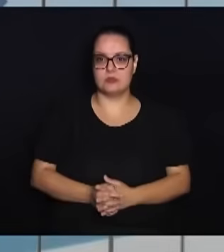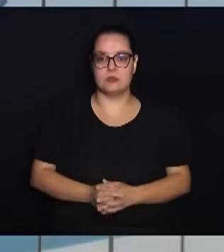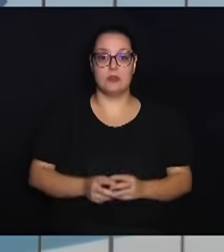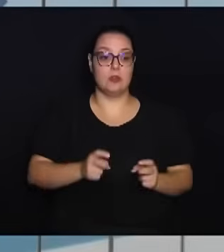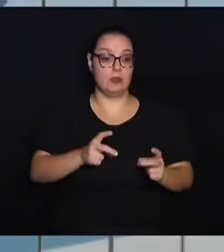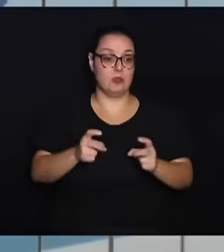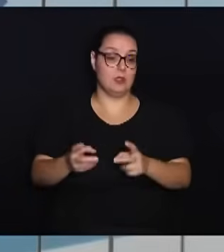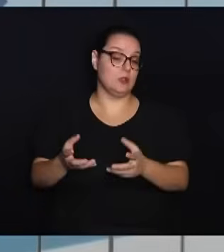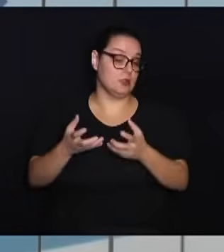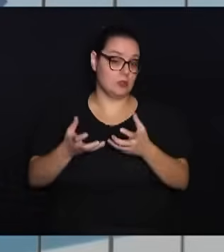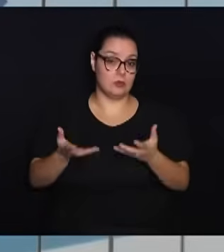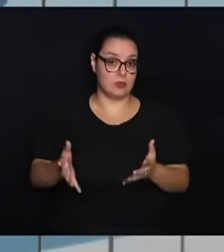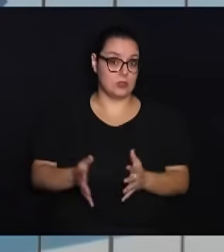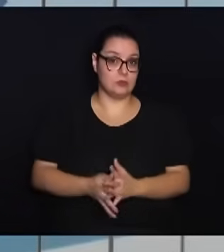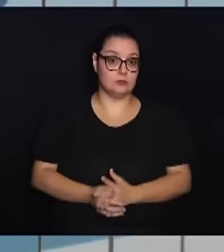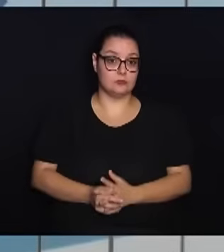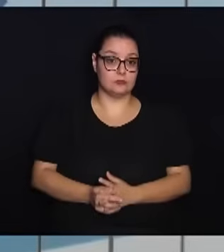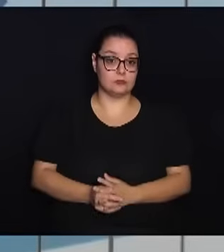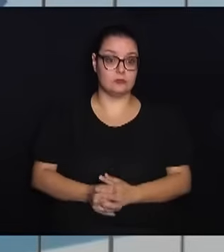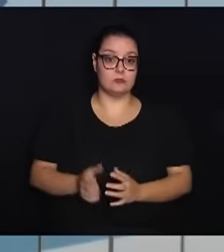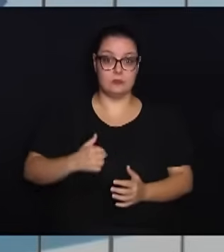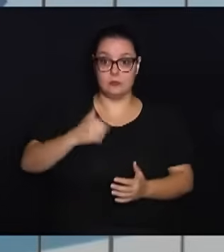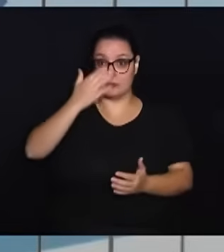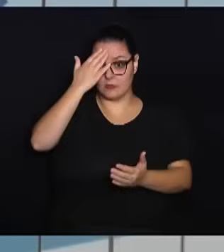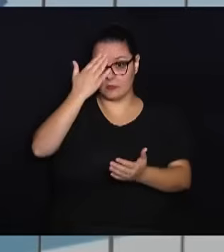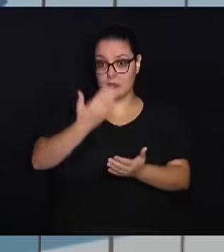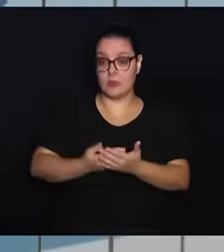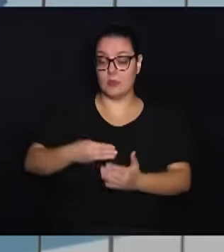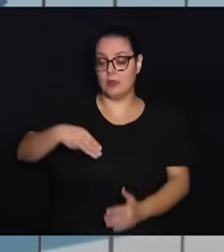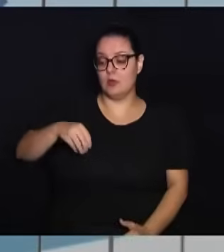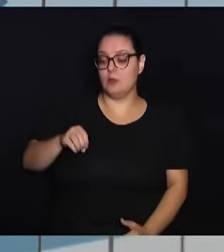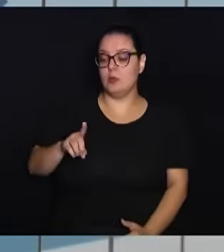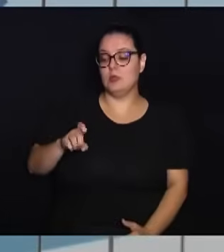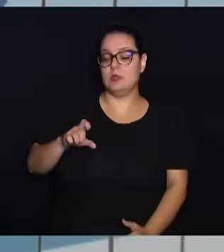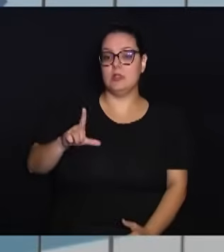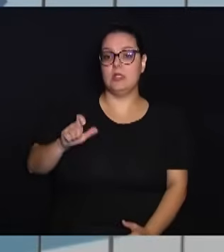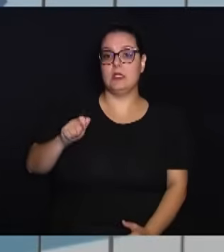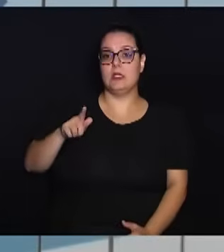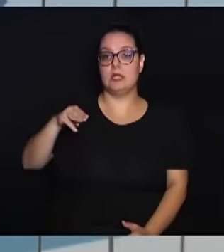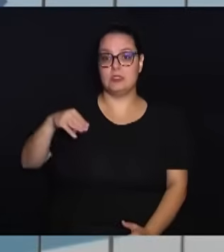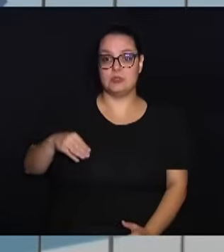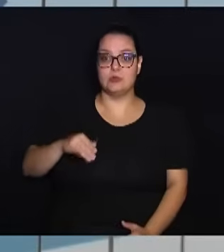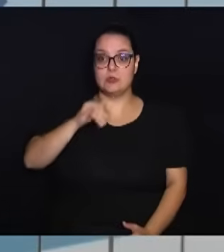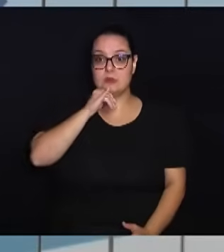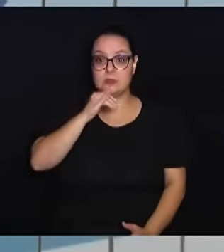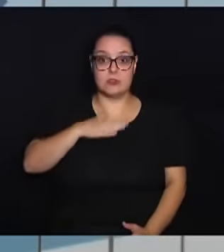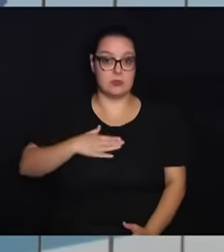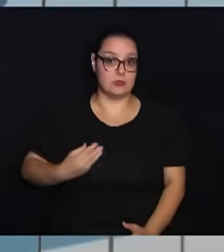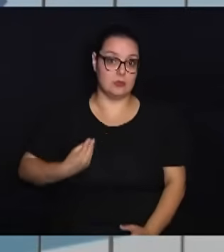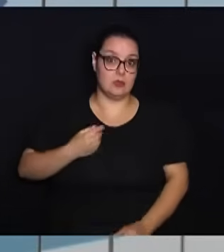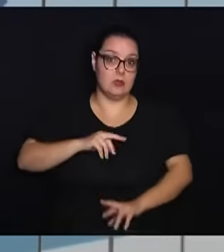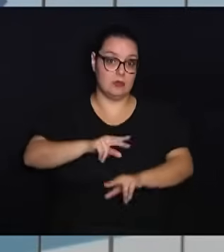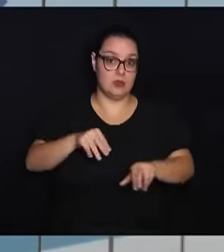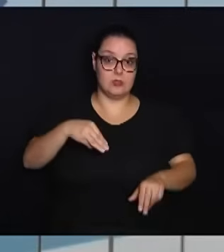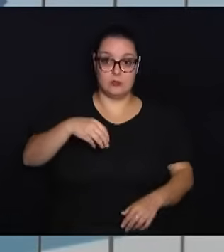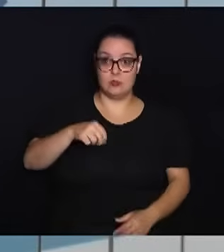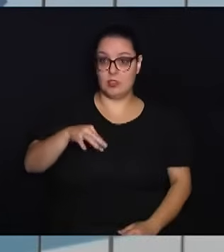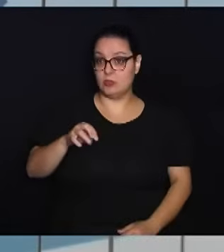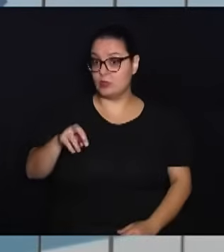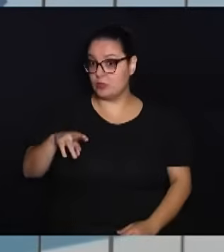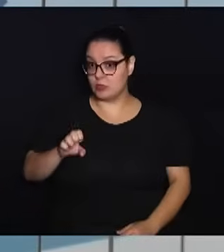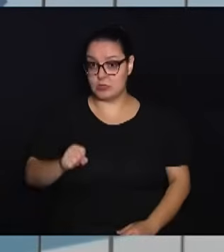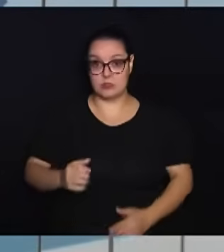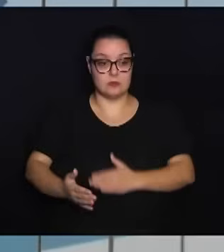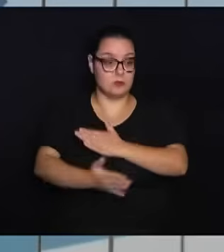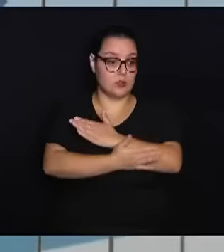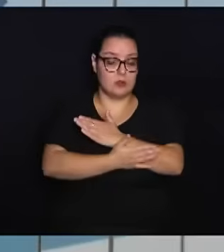aquilo que elas querem, mas eu acredito muito na modelagem. Por exemplo, na minha vida eu tive muitos mentores, pessoas que me